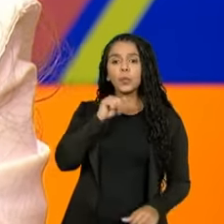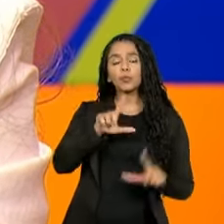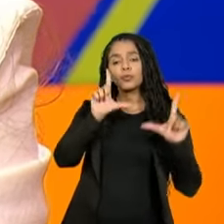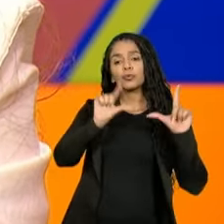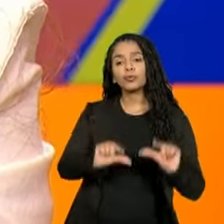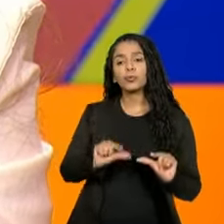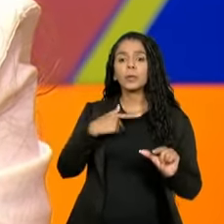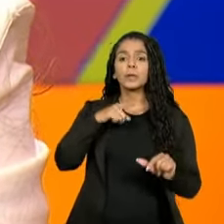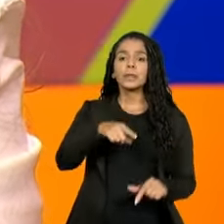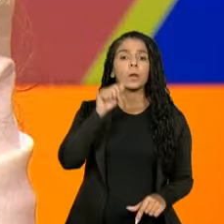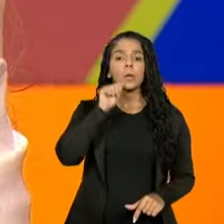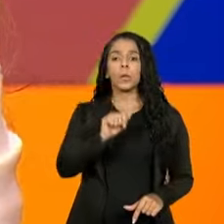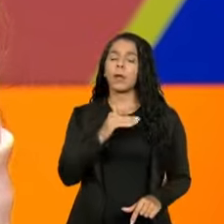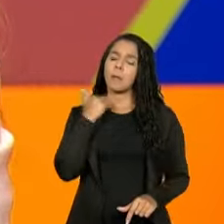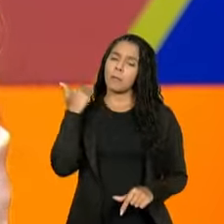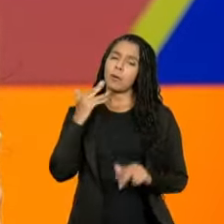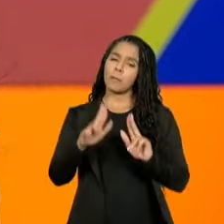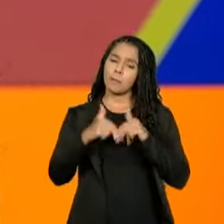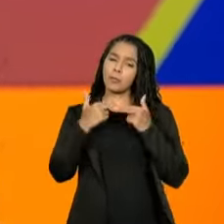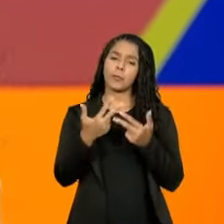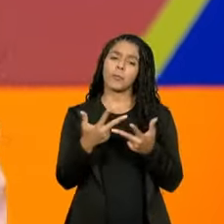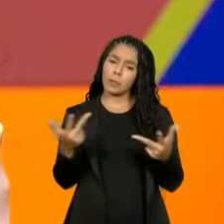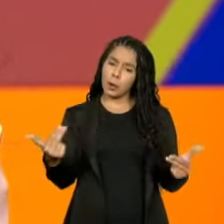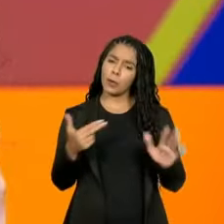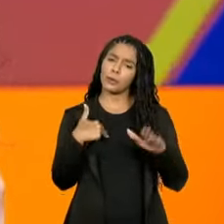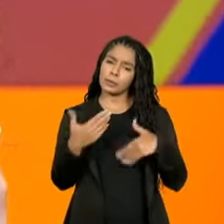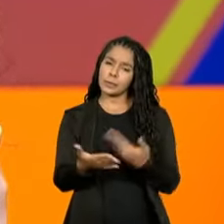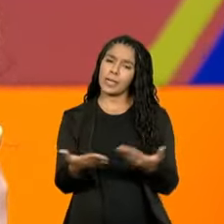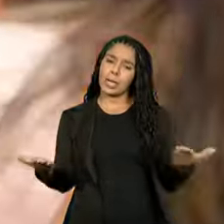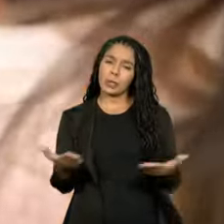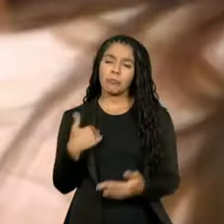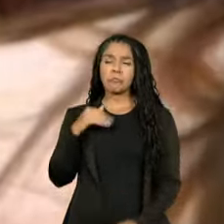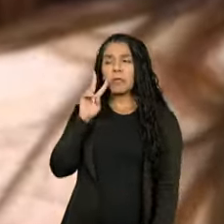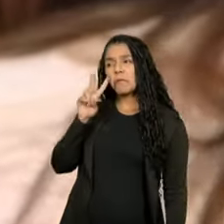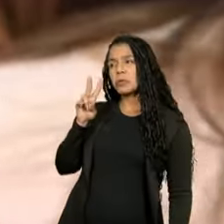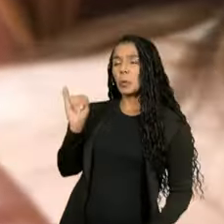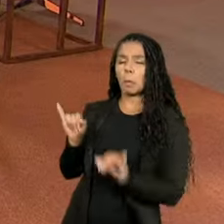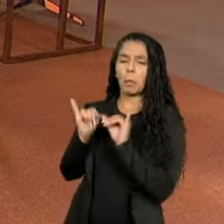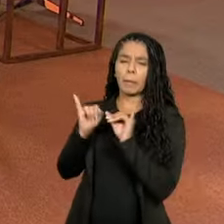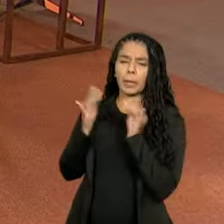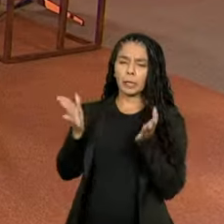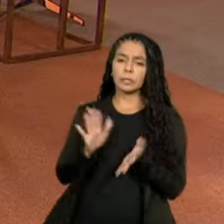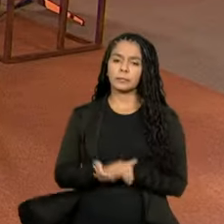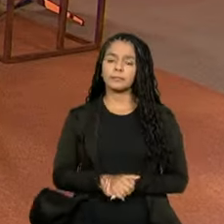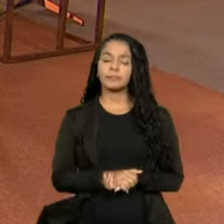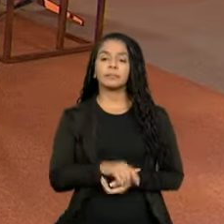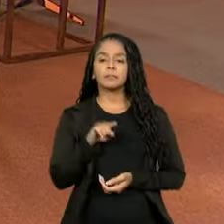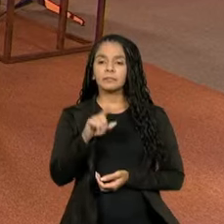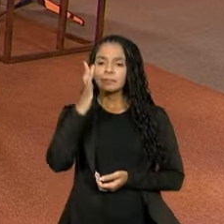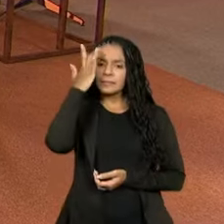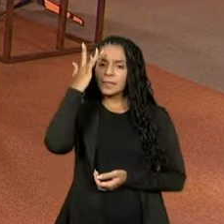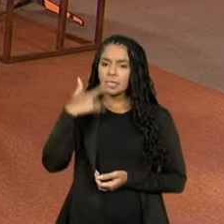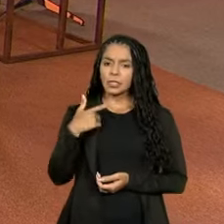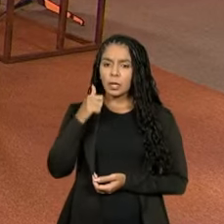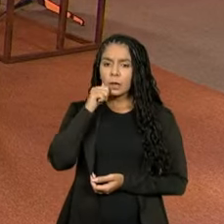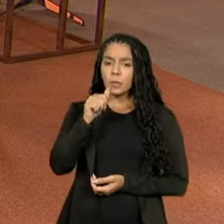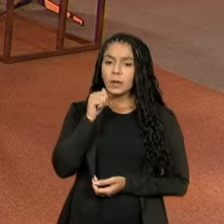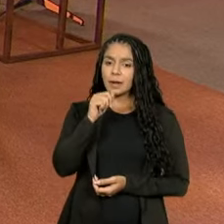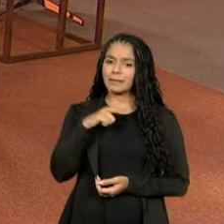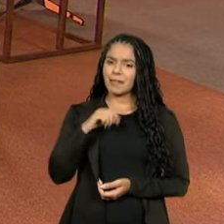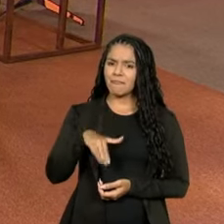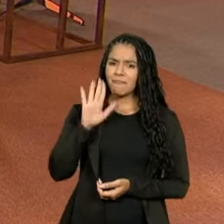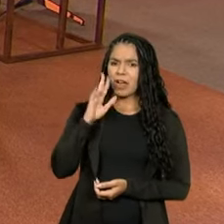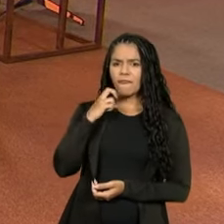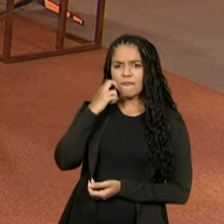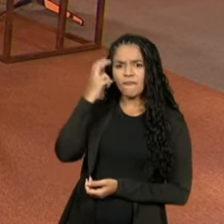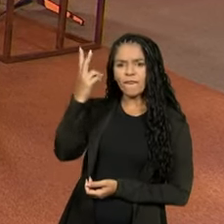a chance dessa mulher morrer por uma questão que ainda é vista de maneira fútil, doutora, infelizmente. Flávia, a senhora acha que as mulheres têm mais vergonha de